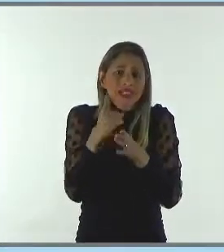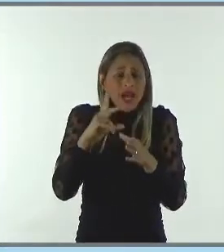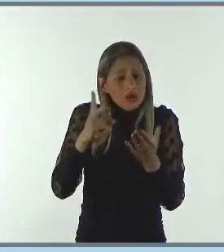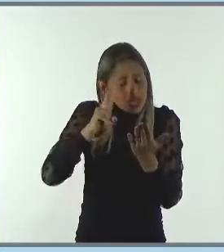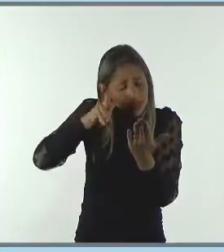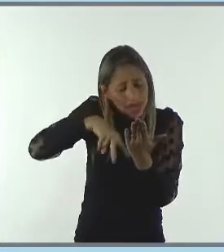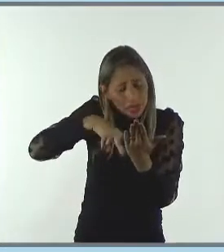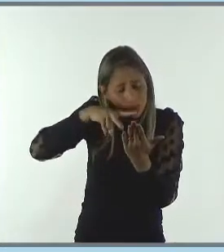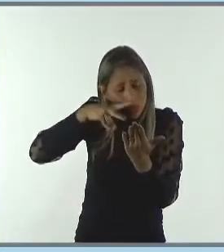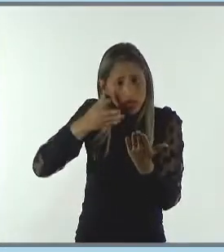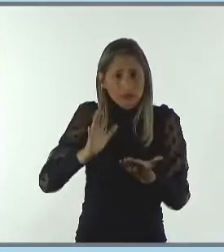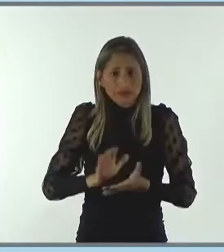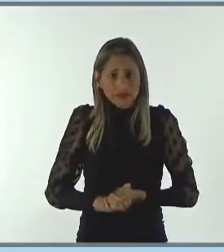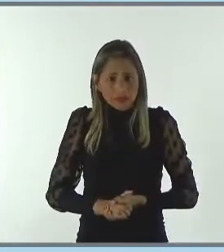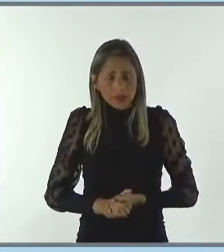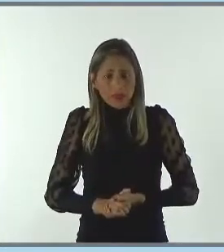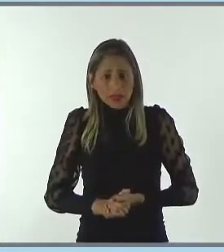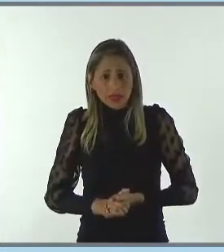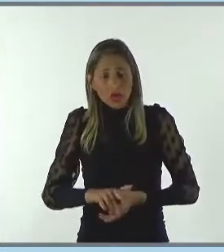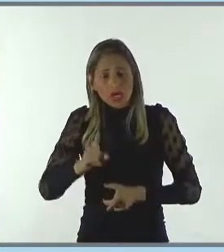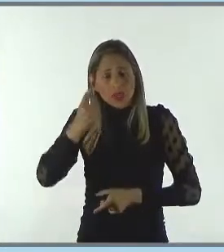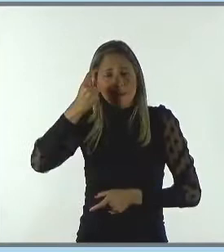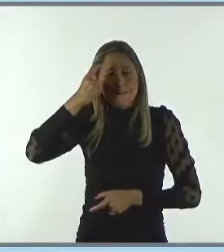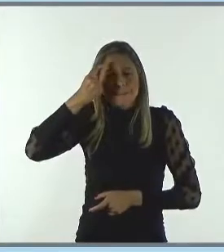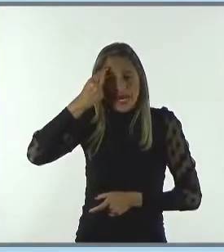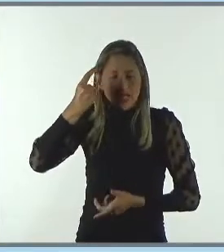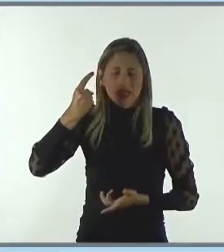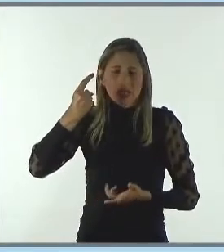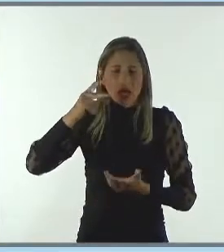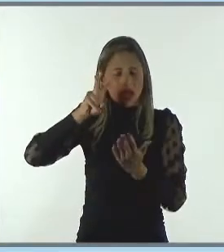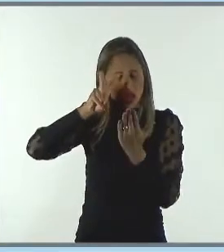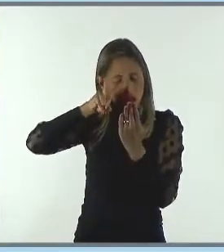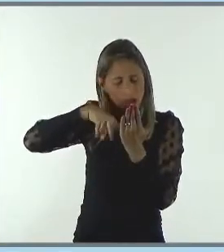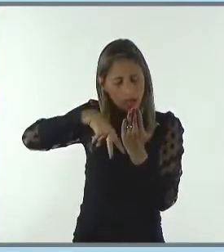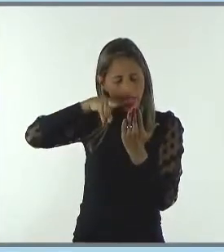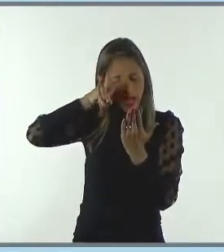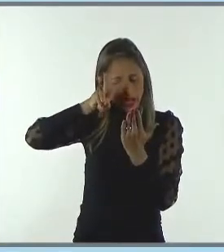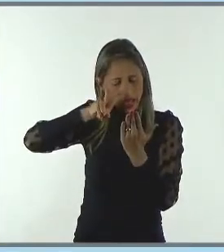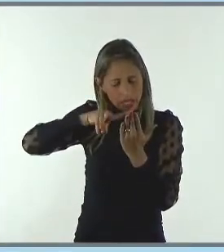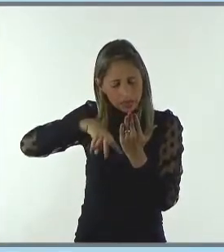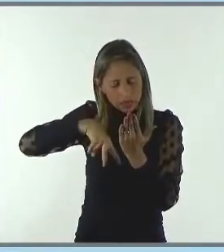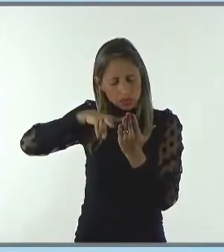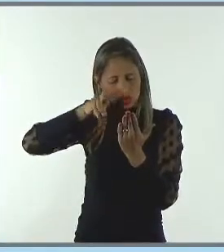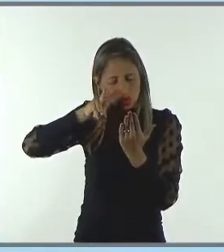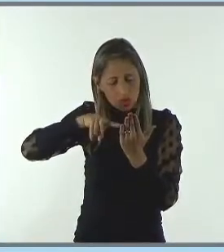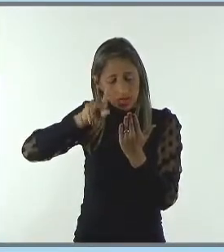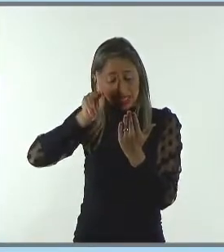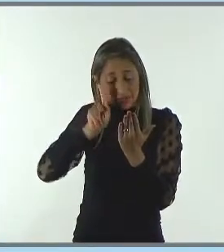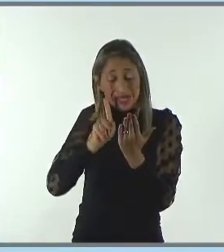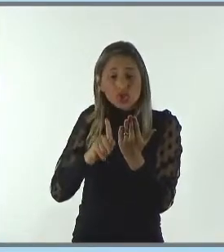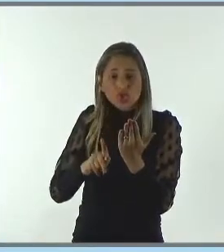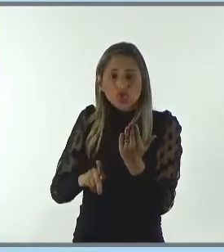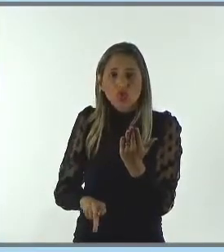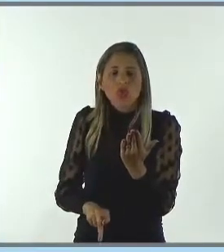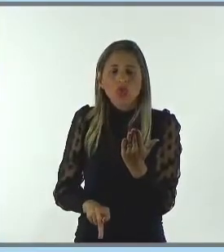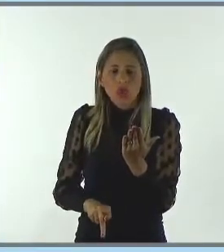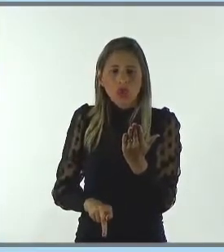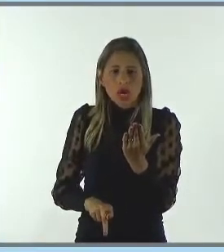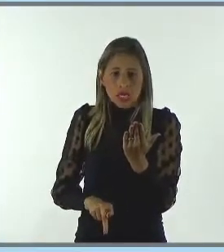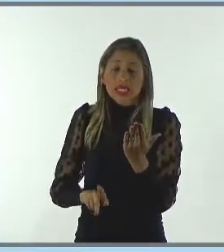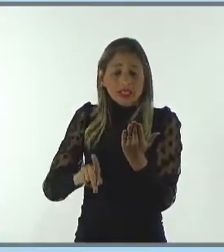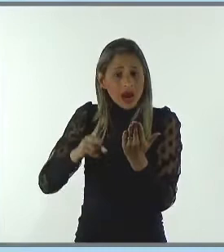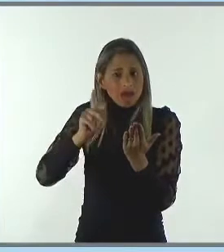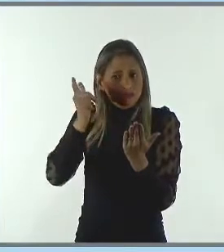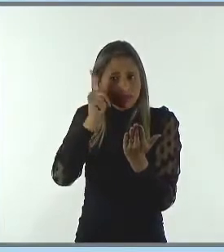leitura, né? E quando a gente pensa na leitura, a gente pensa numa rede de instituições e indivíduos que estão envolvidos com o processo da